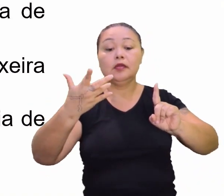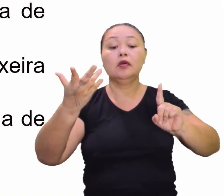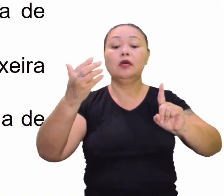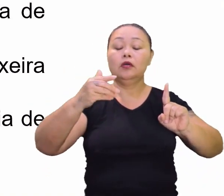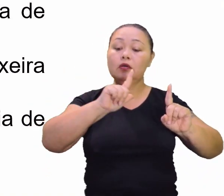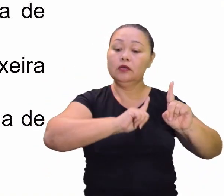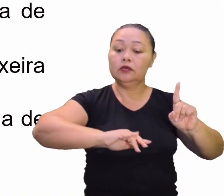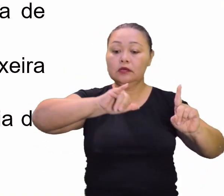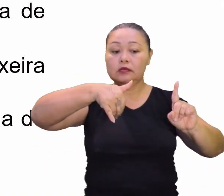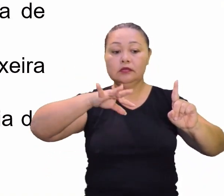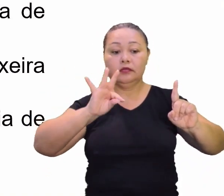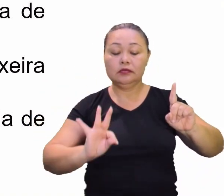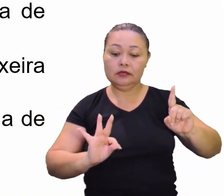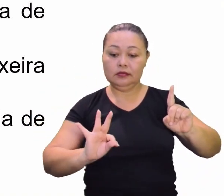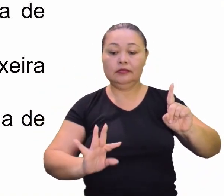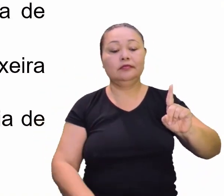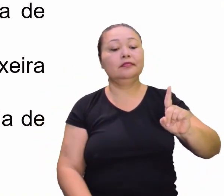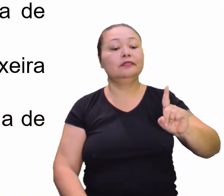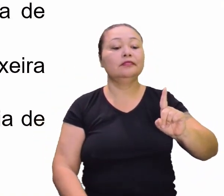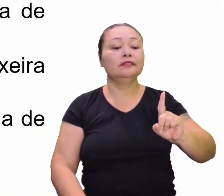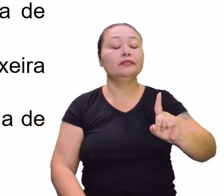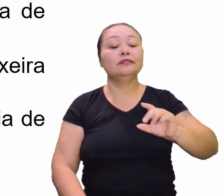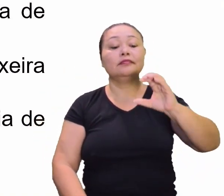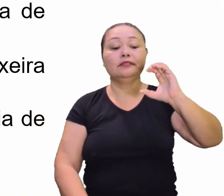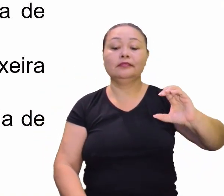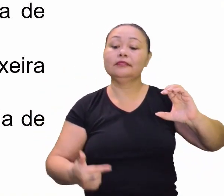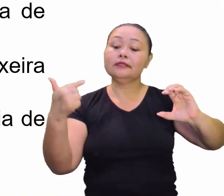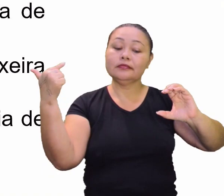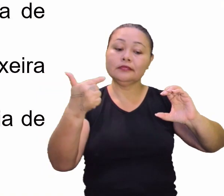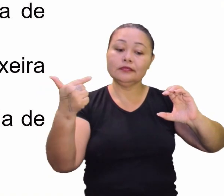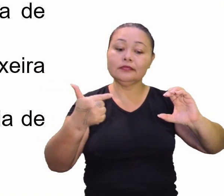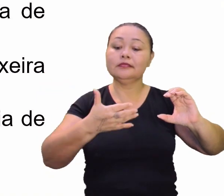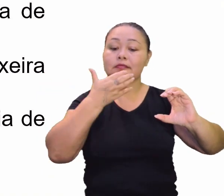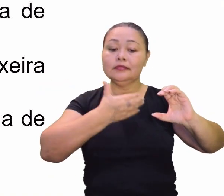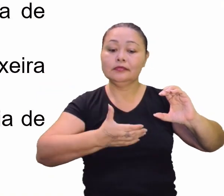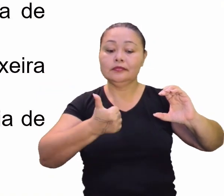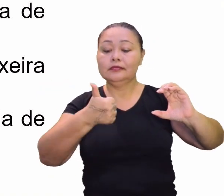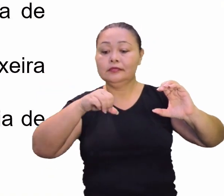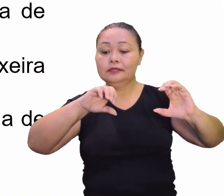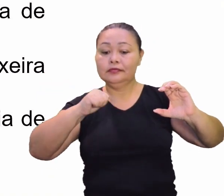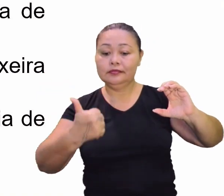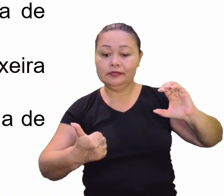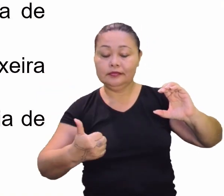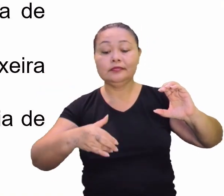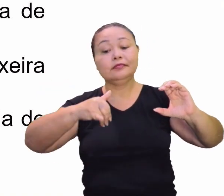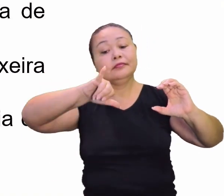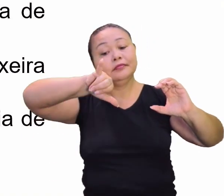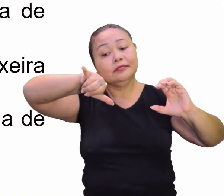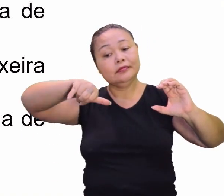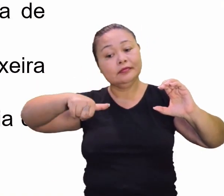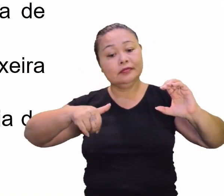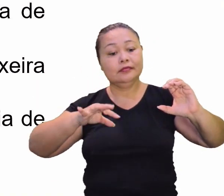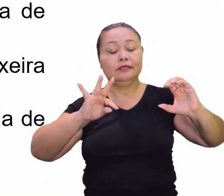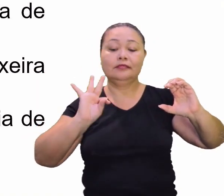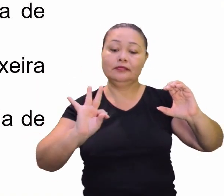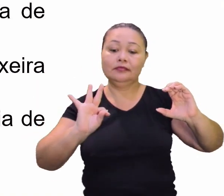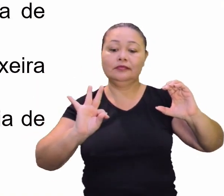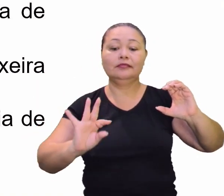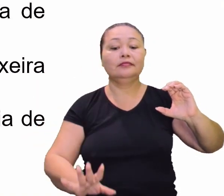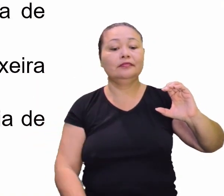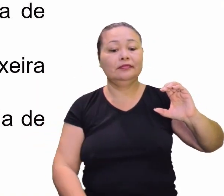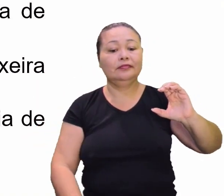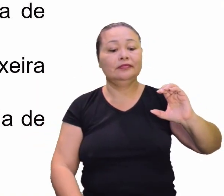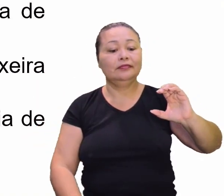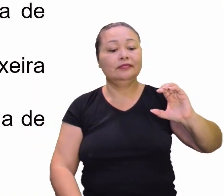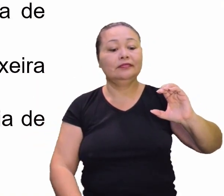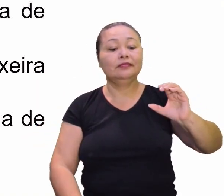82, governador Jorge Teixeira de Oliveira. C. 22 de dezembro de 1981 e governador